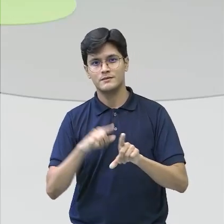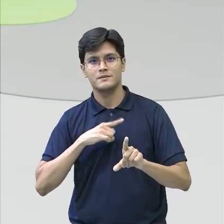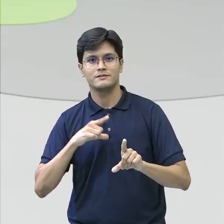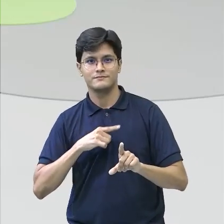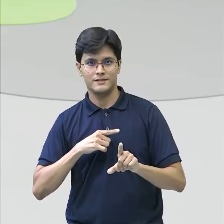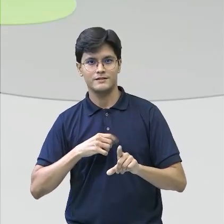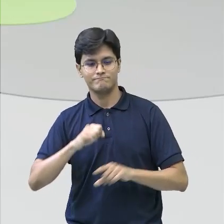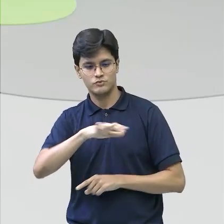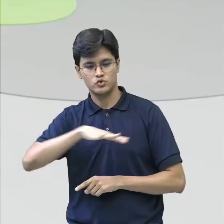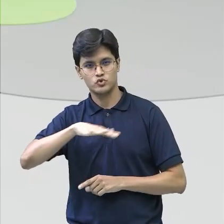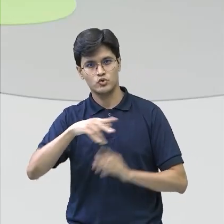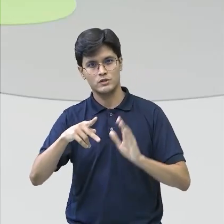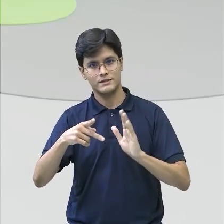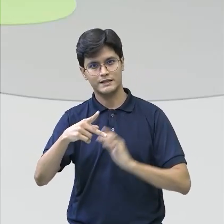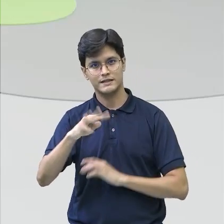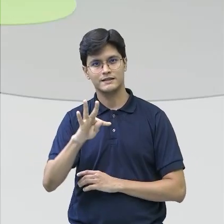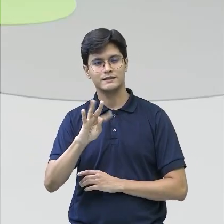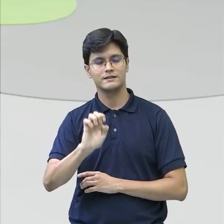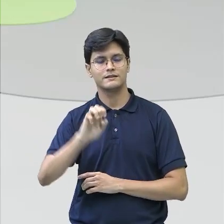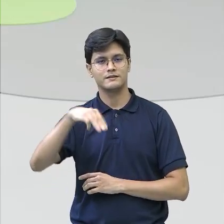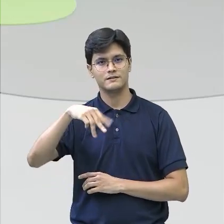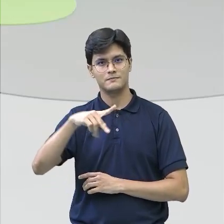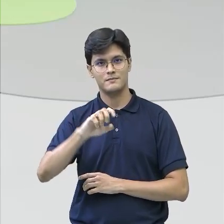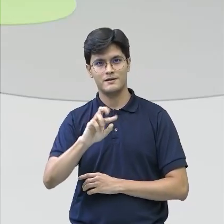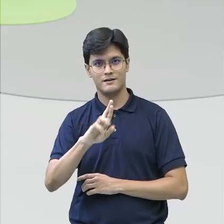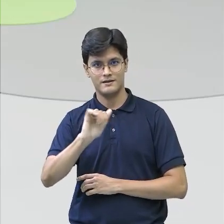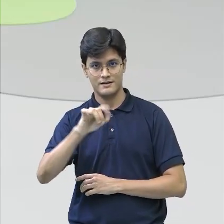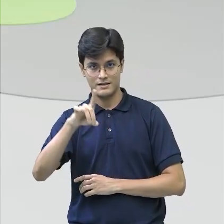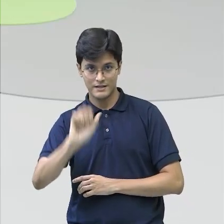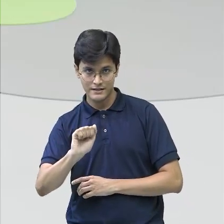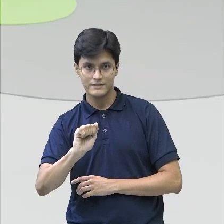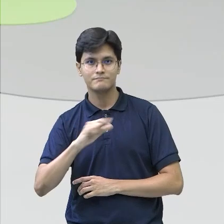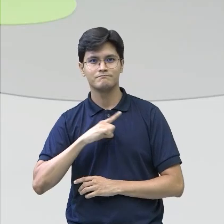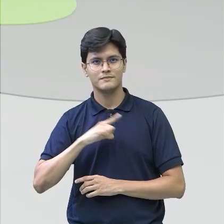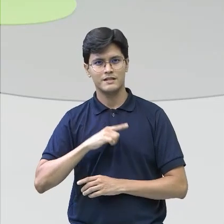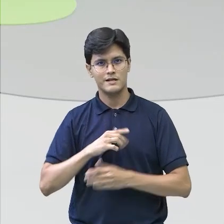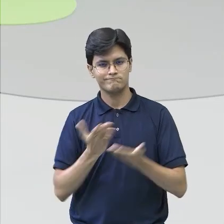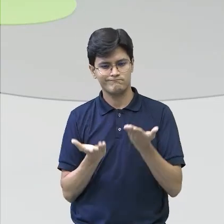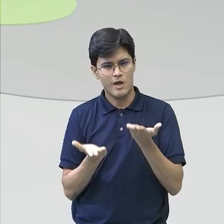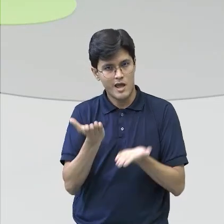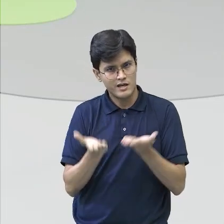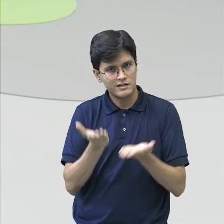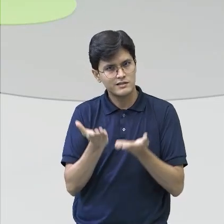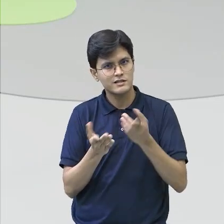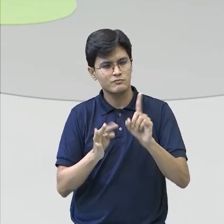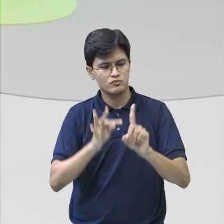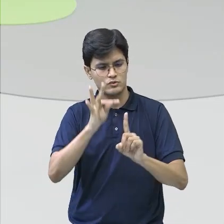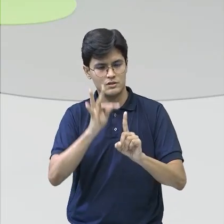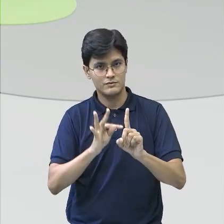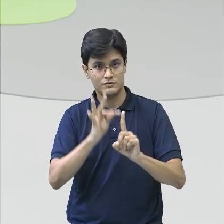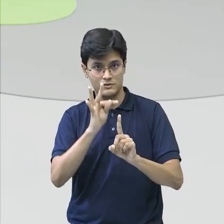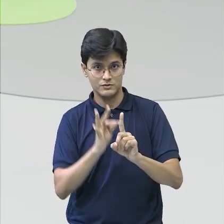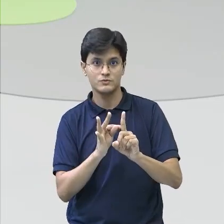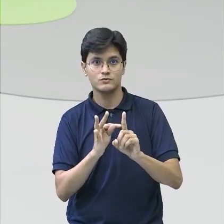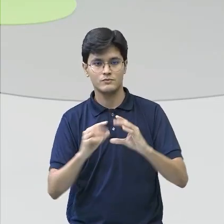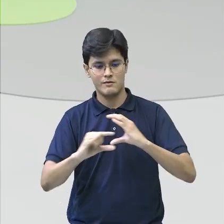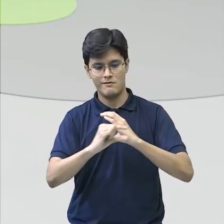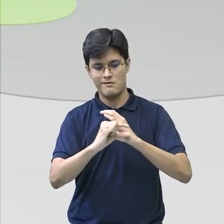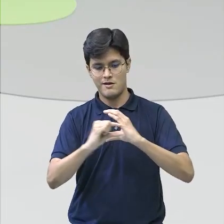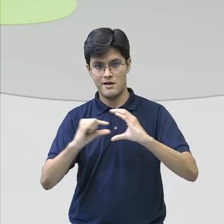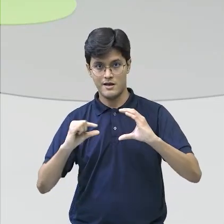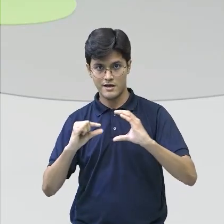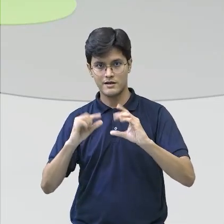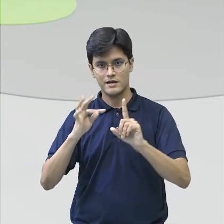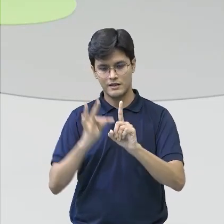temperada, ou seja, temperaturas mais equilibradas, enquanto que aqui ao centro a gente vai ter uma temperatura maior porque